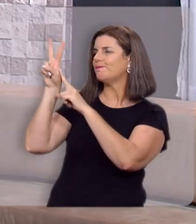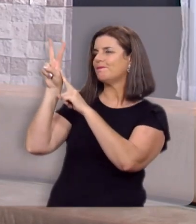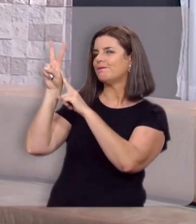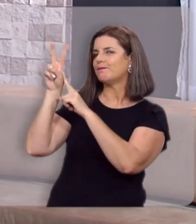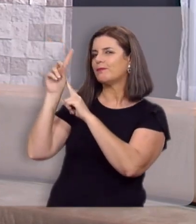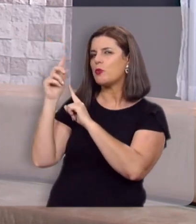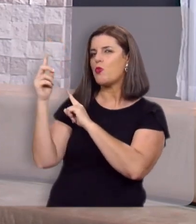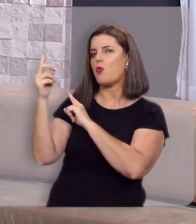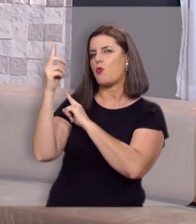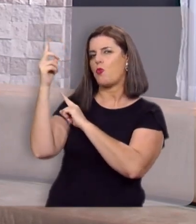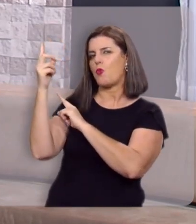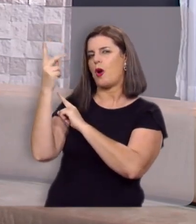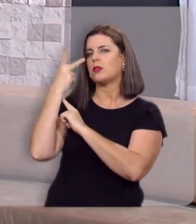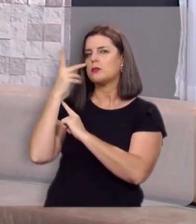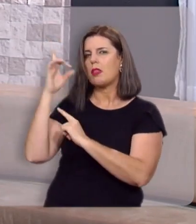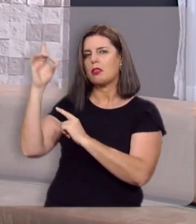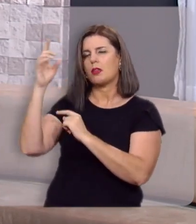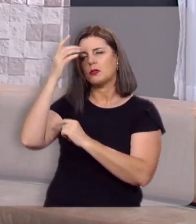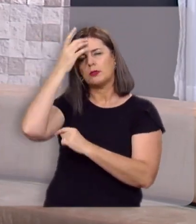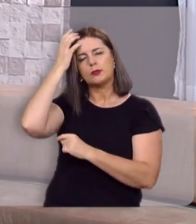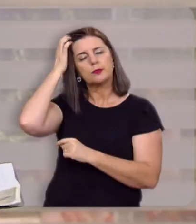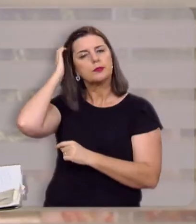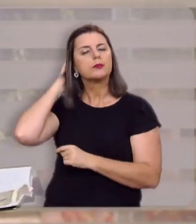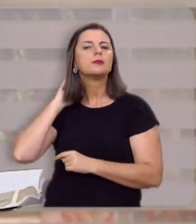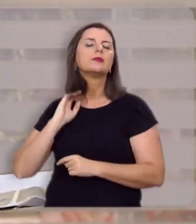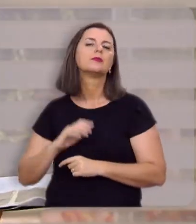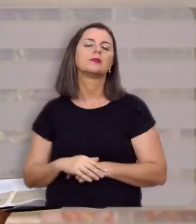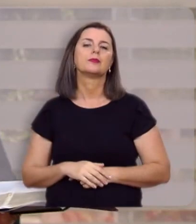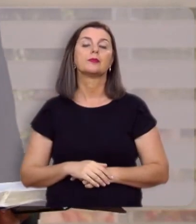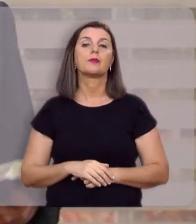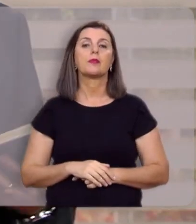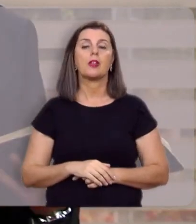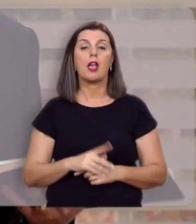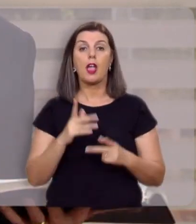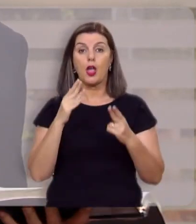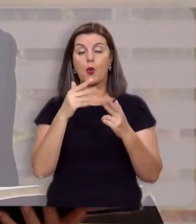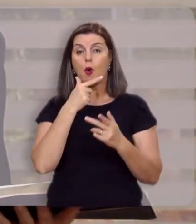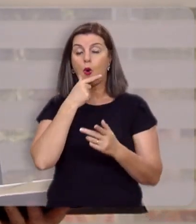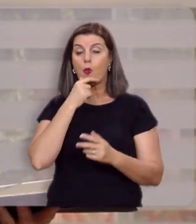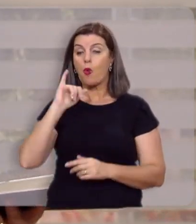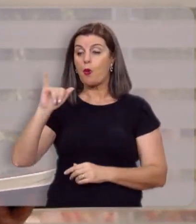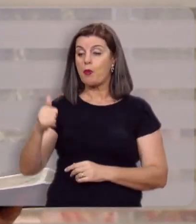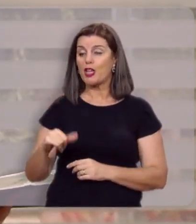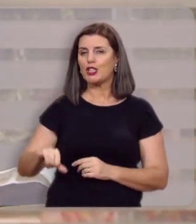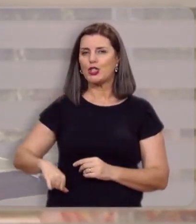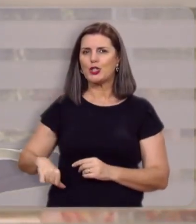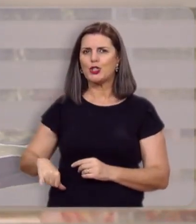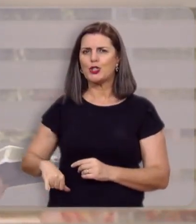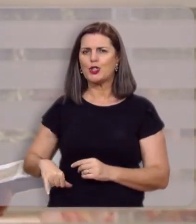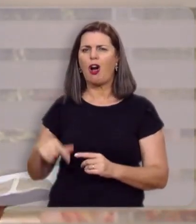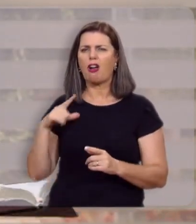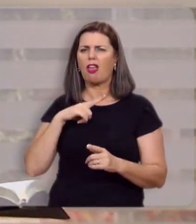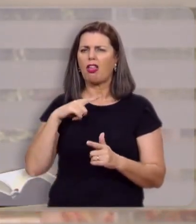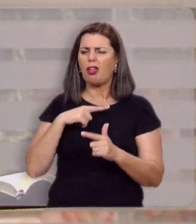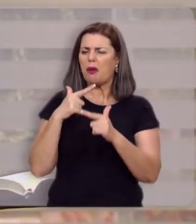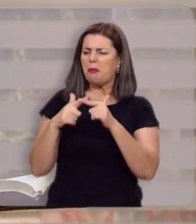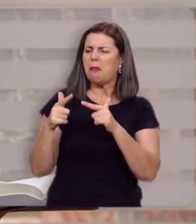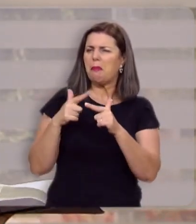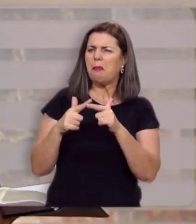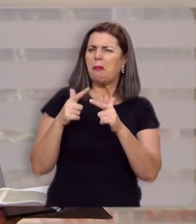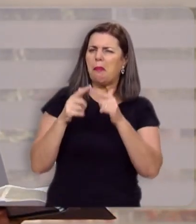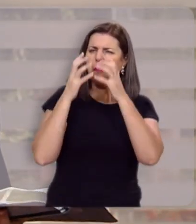o alto, é para Deus. Assim como Jó, que estava no fundo do